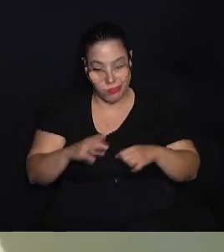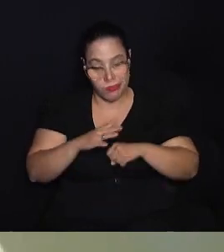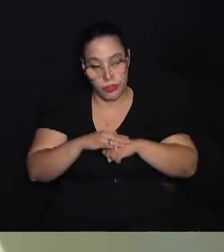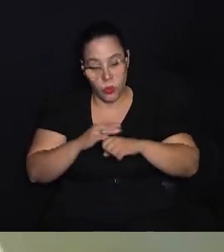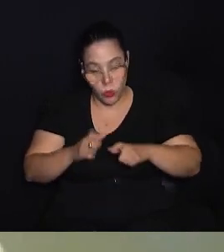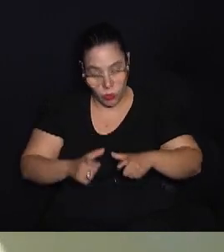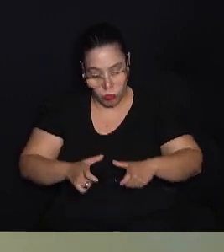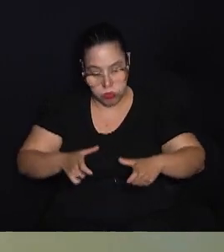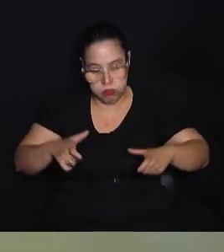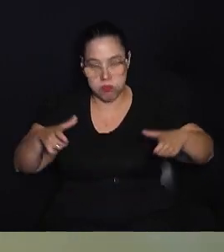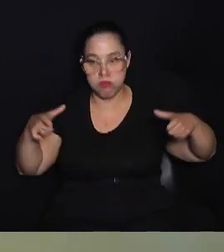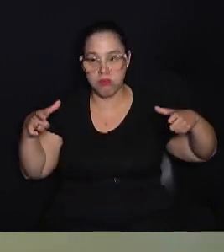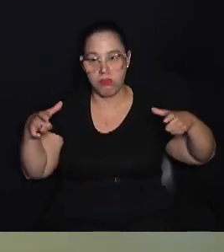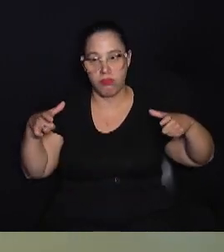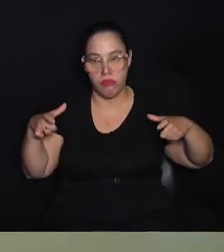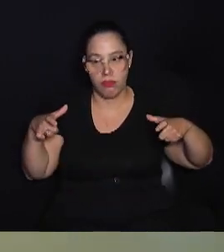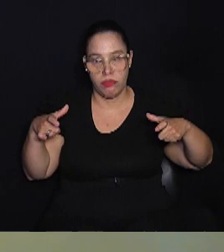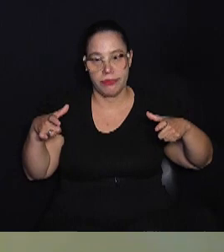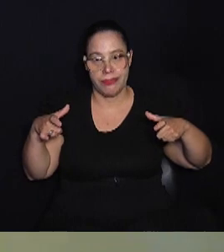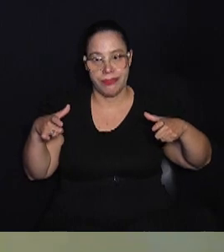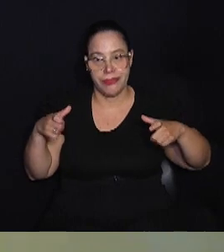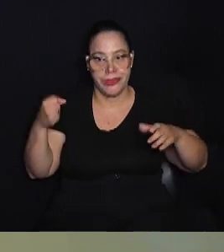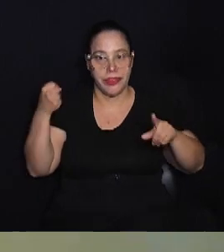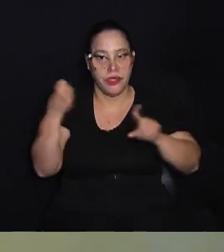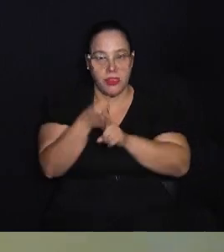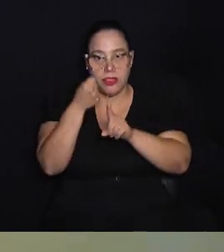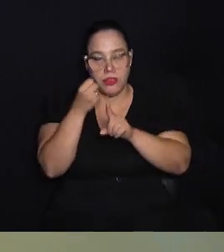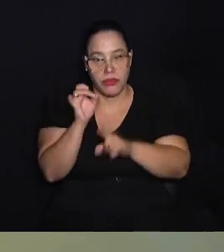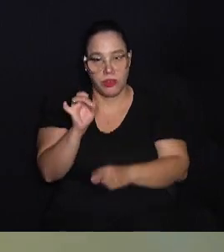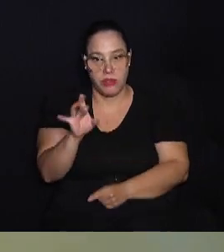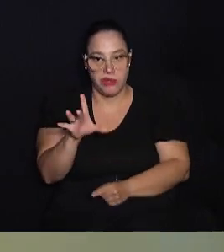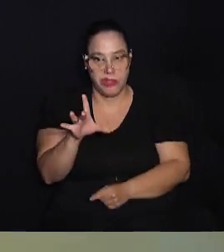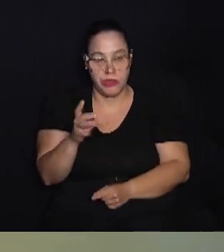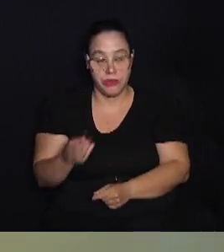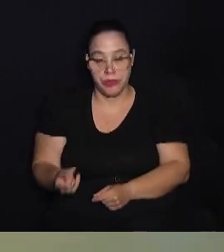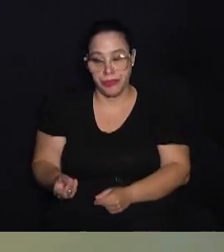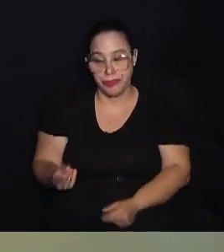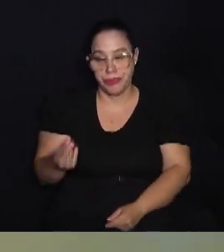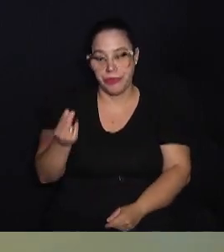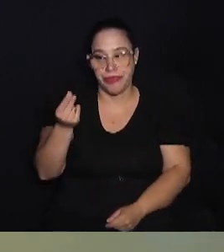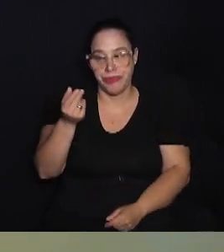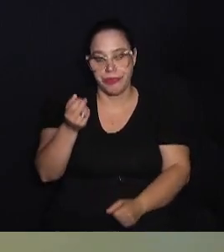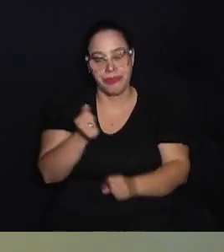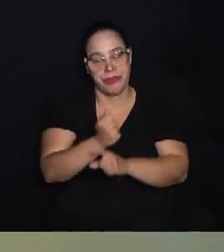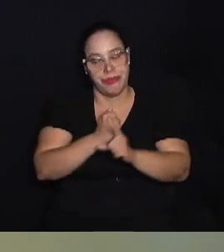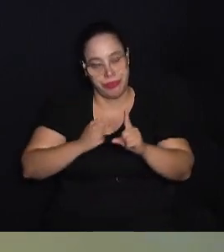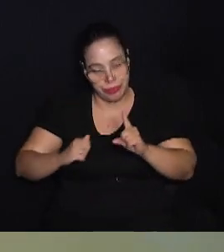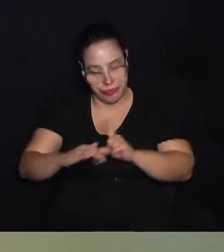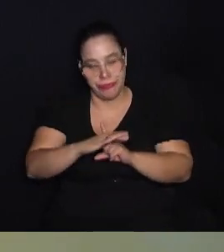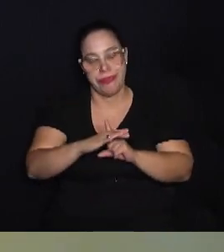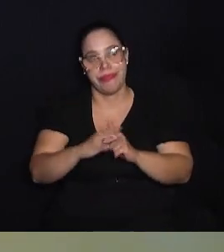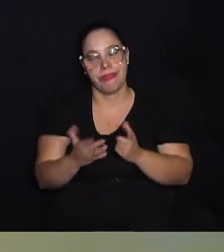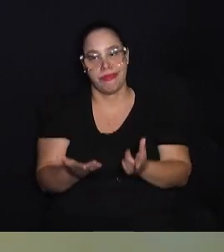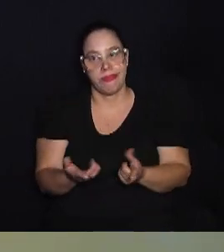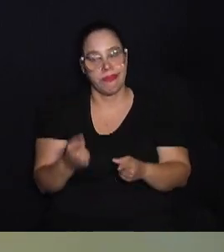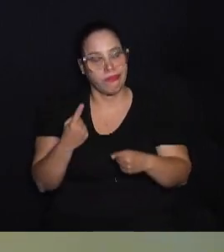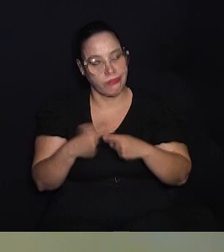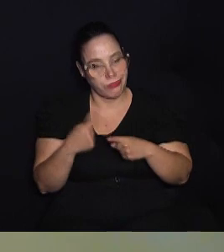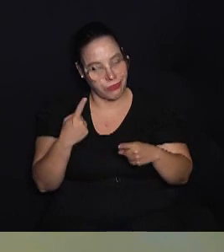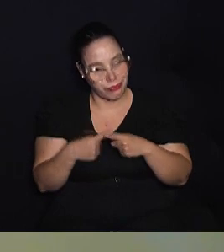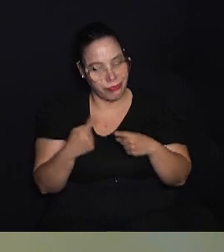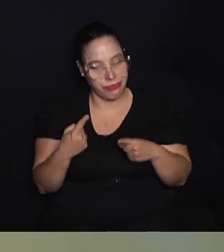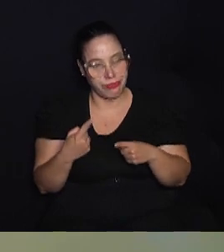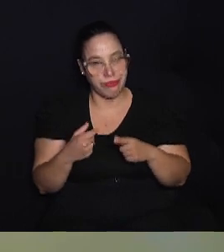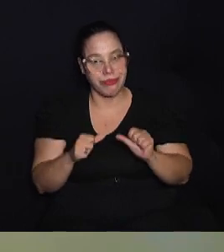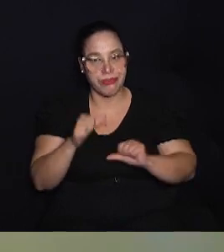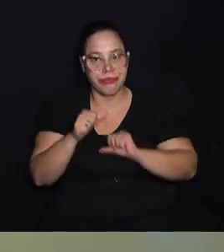aumentar muitíssimo. Isso existe um impacto não só econômico e social, né? Porque você tem uma